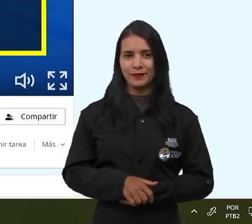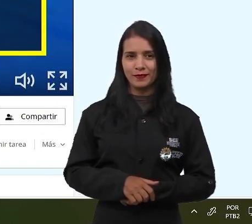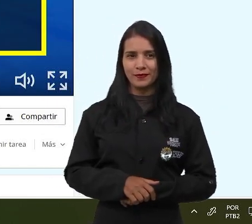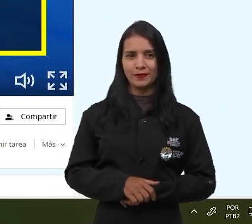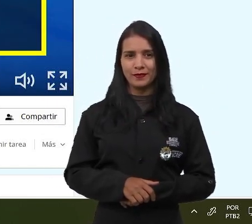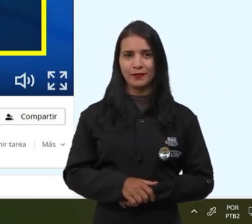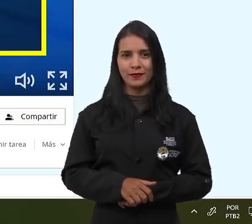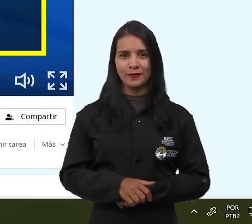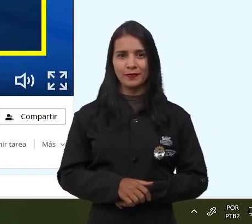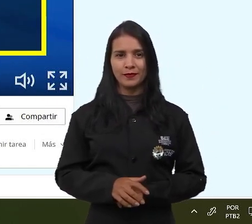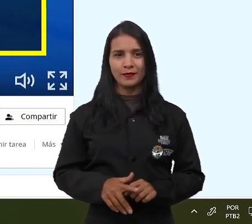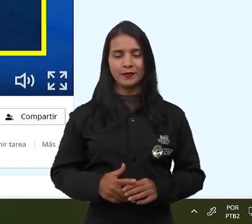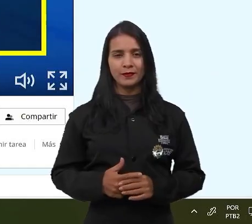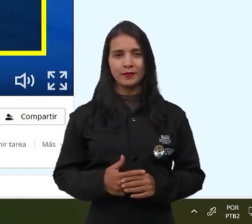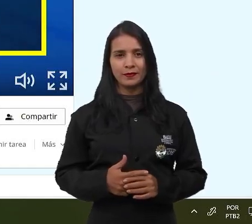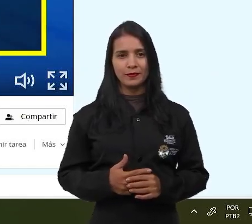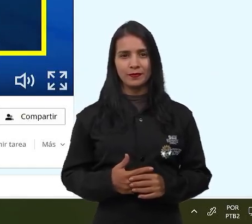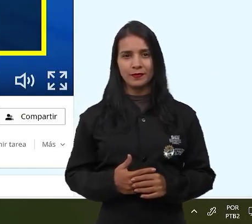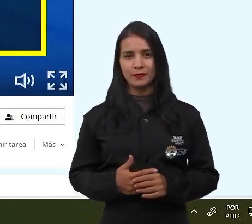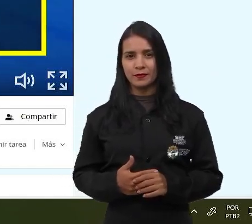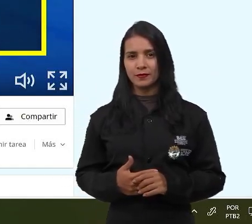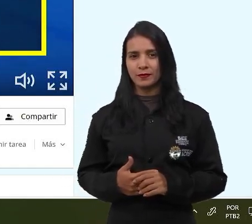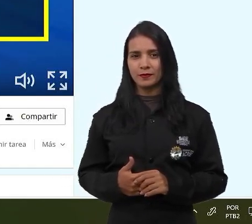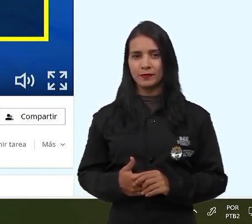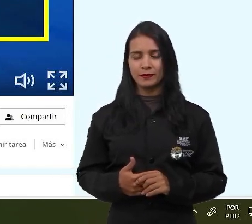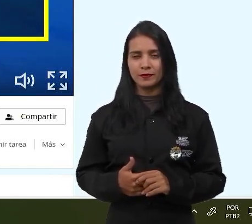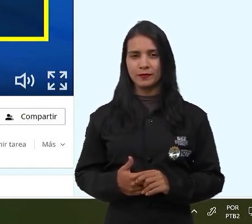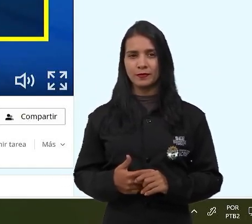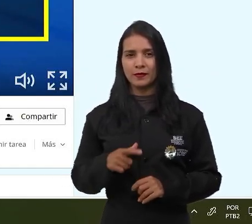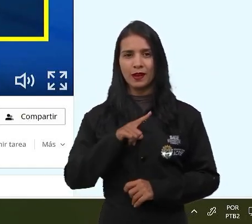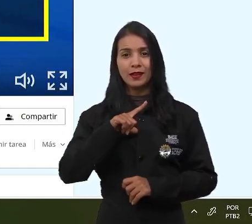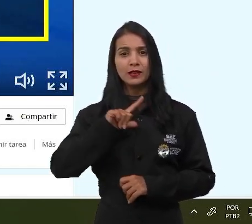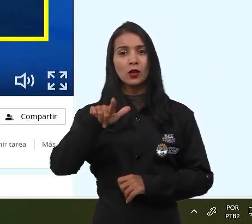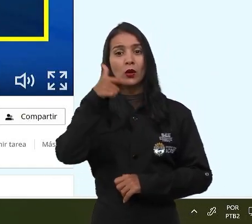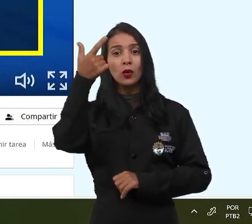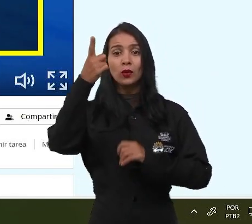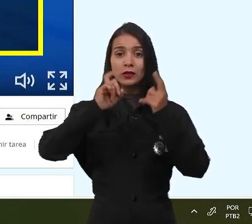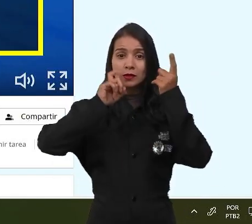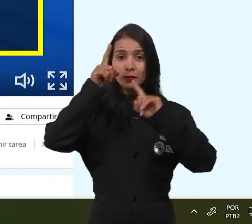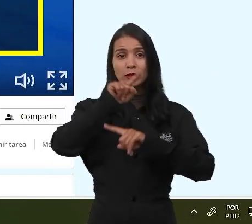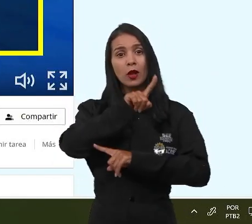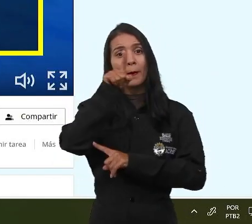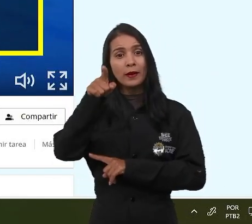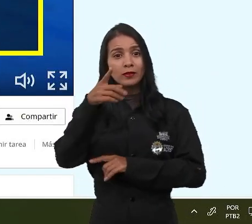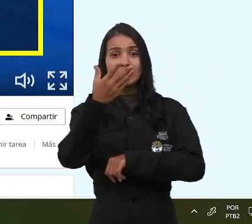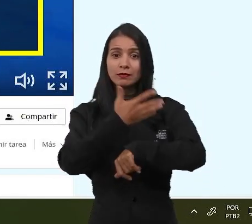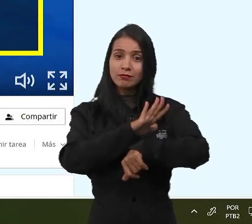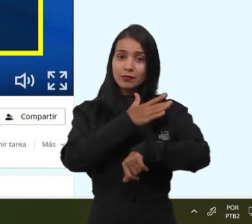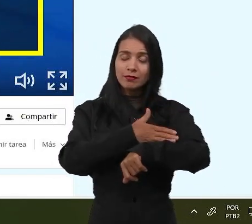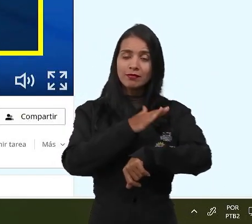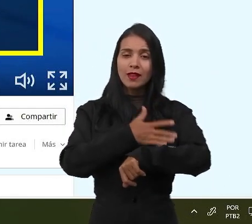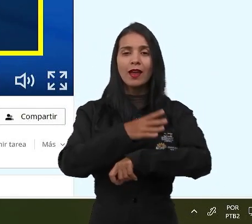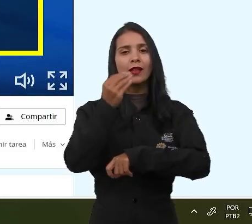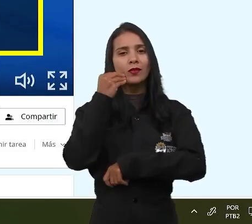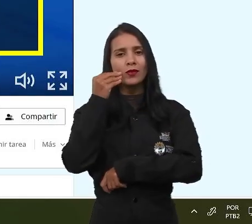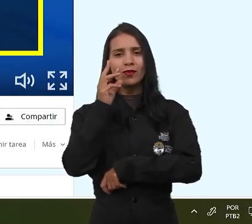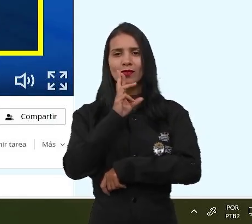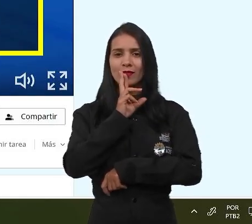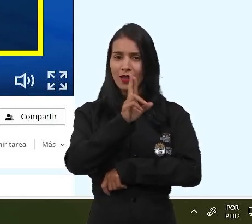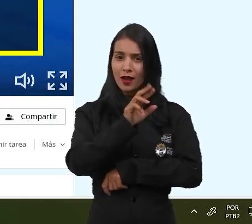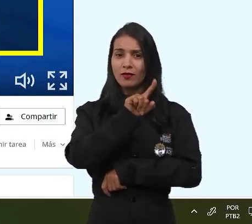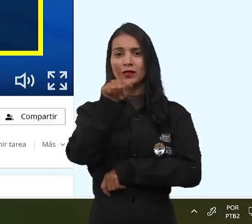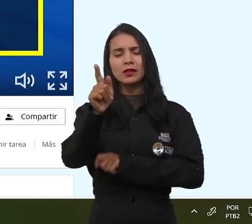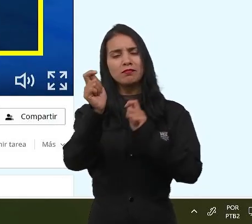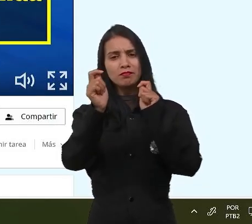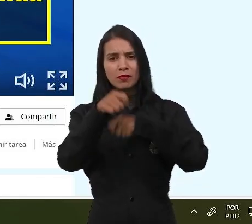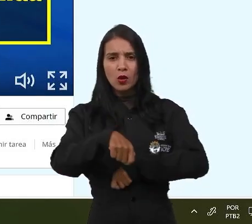de novo, outras expressões, ó, eu deixei aqui para vocês, tá bom? Para vocês treinarem, pessoal. Entrem nos links,